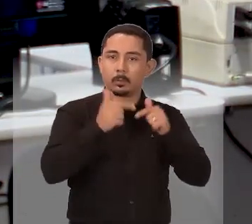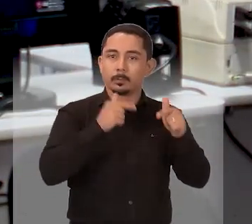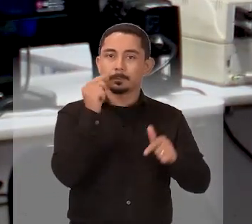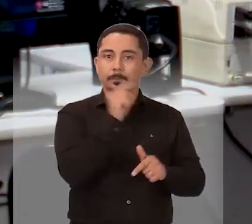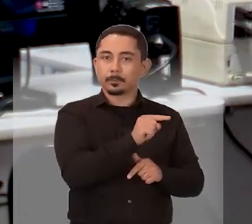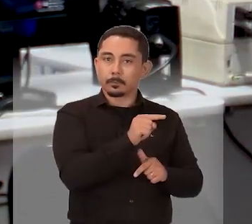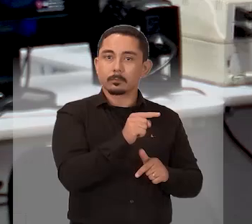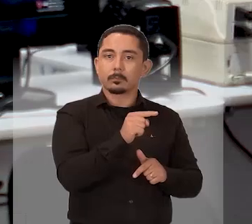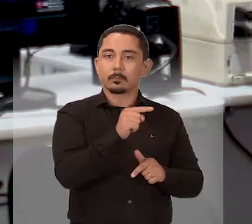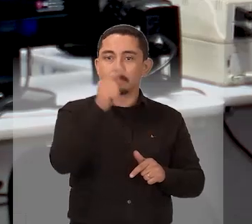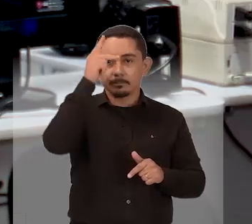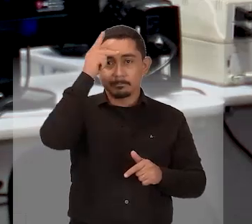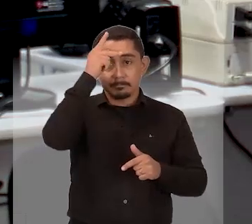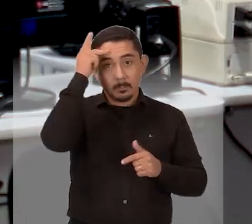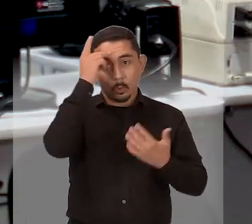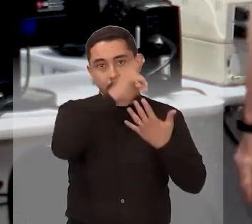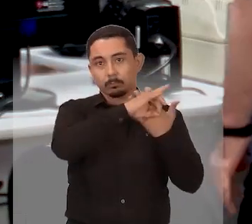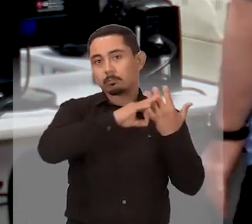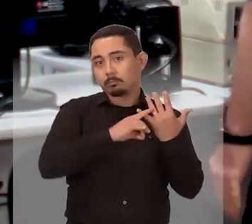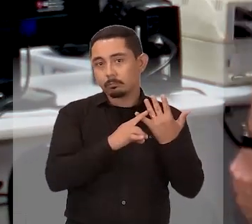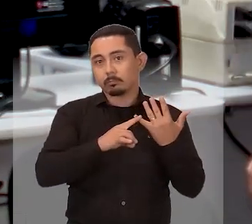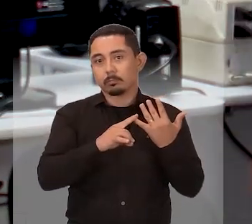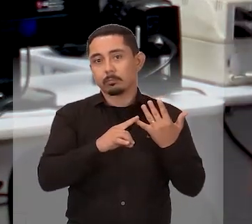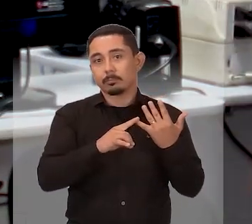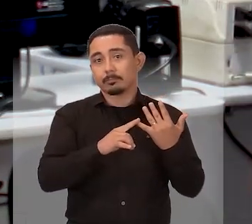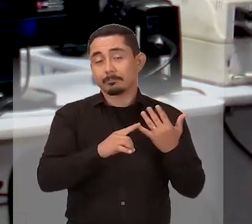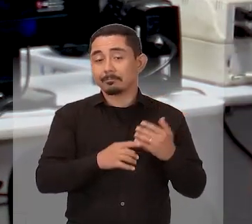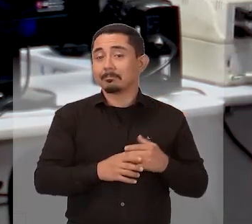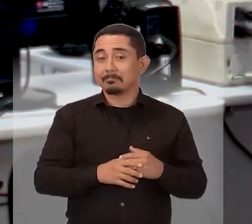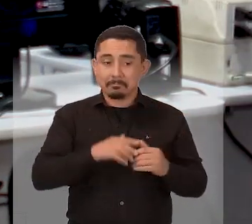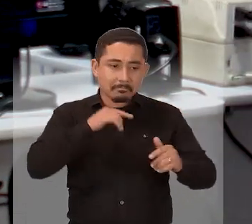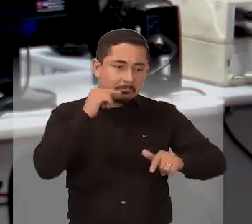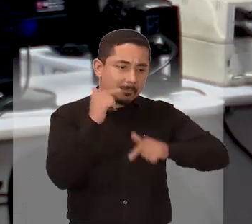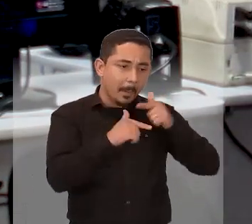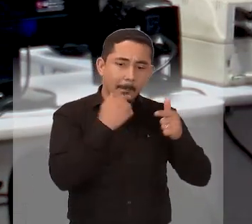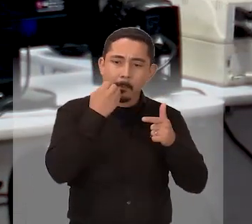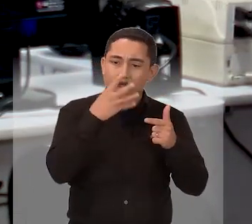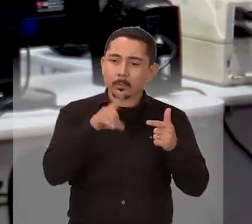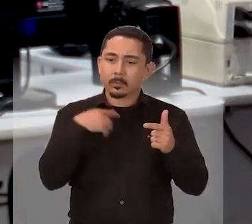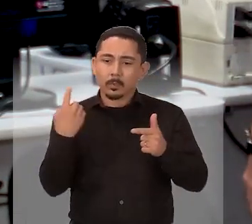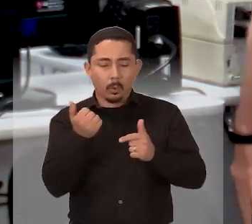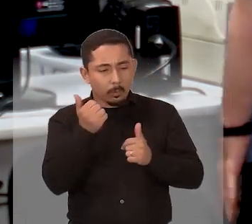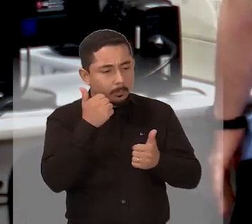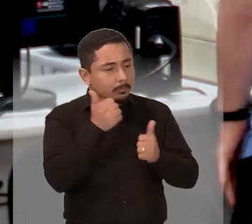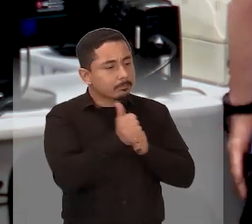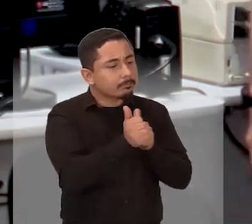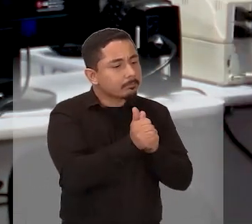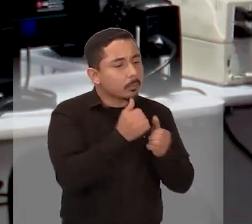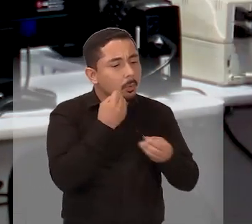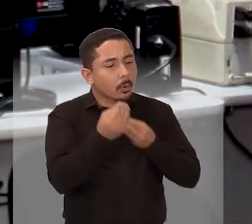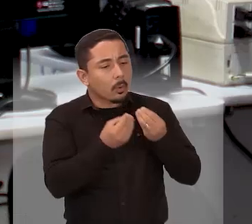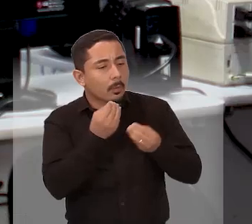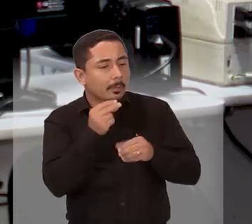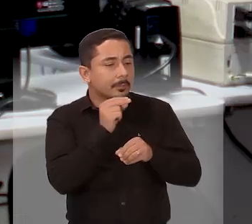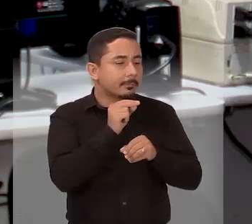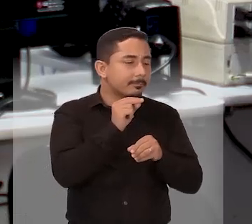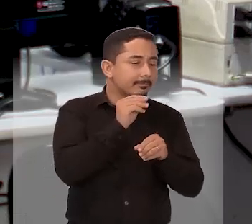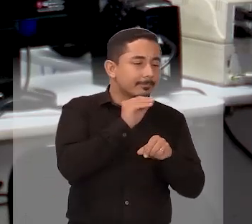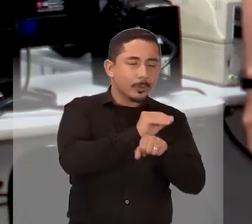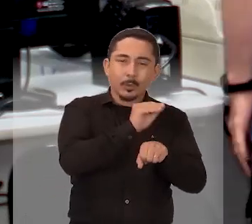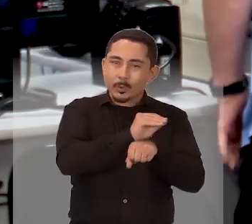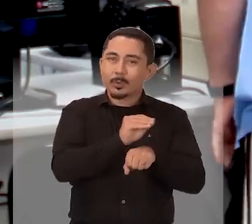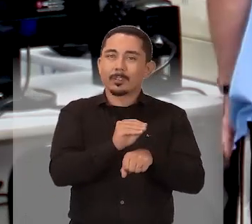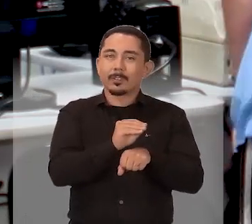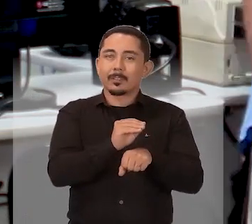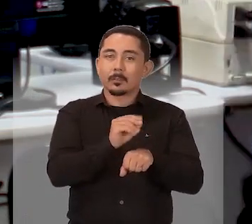meninos trabalhando, né? Pessoas com deficiência trabalhando, sendo acompanhados por nós, pela equipe. A